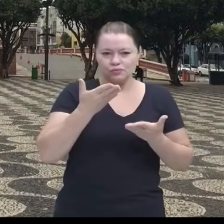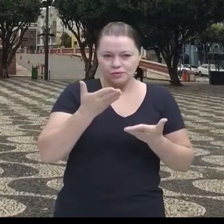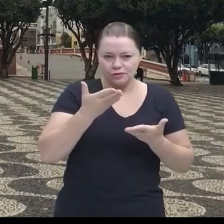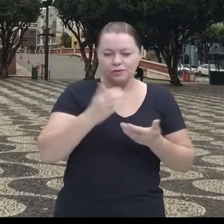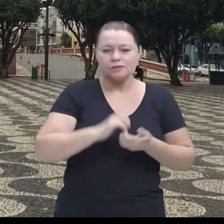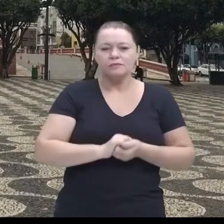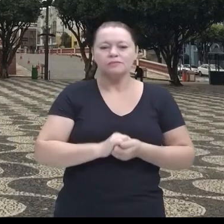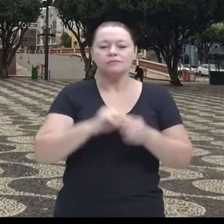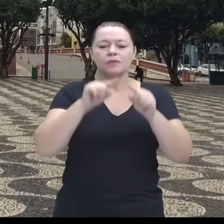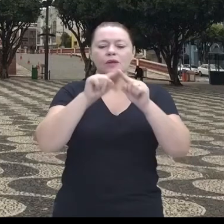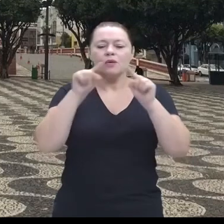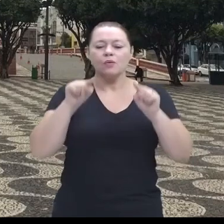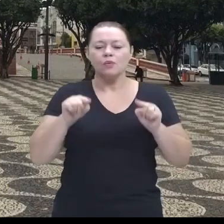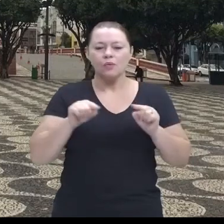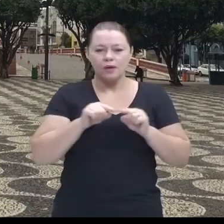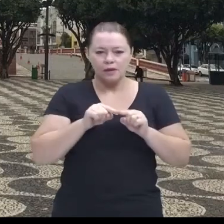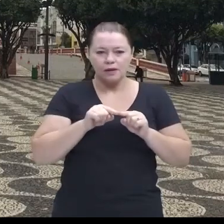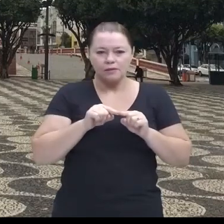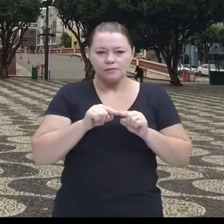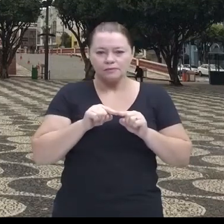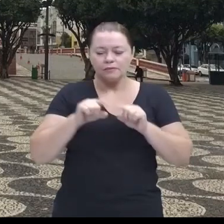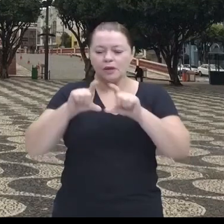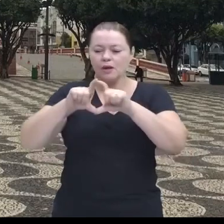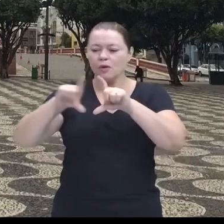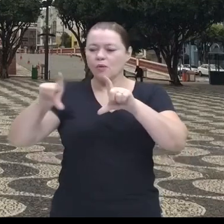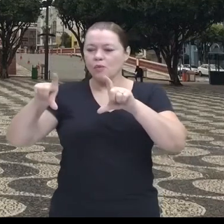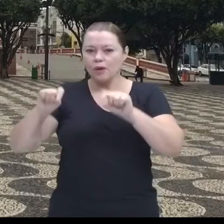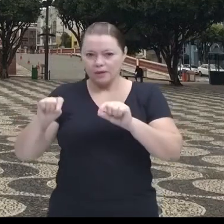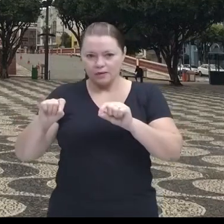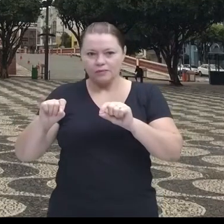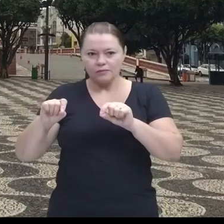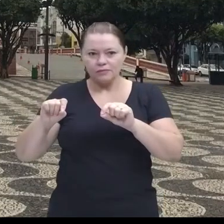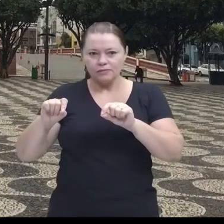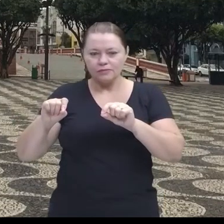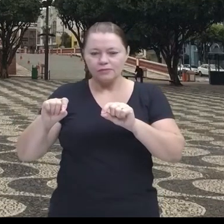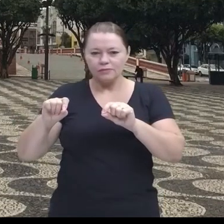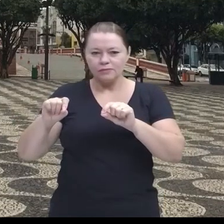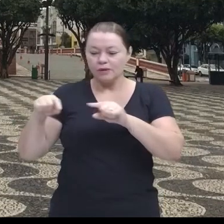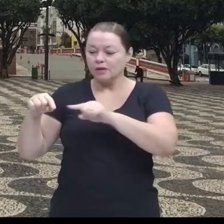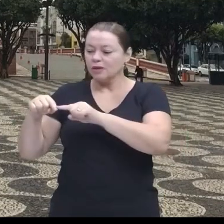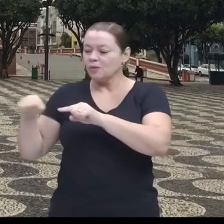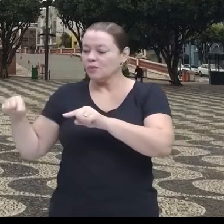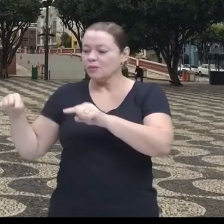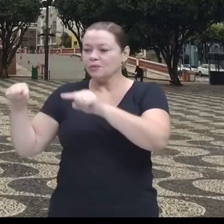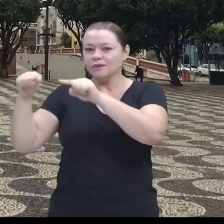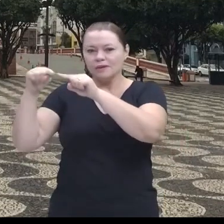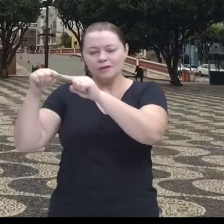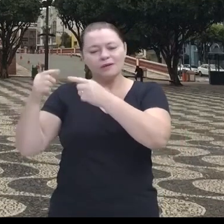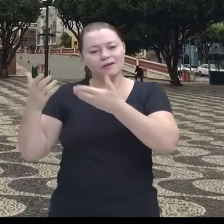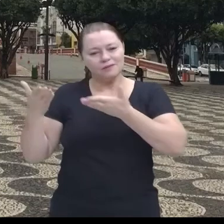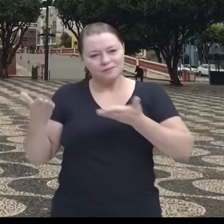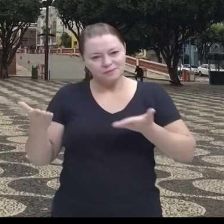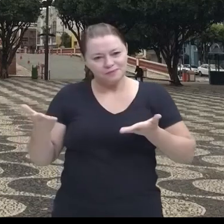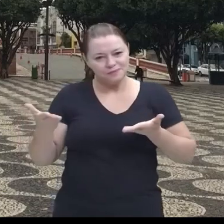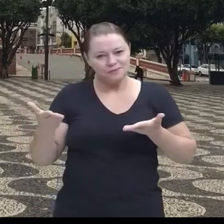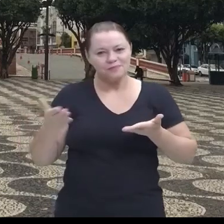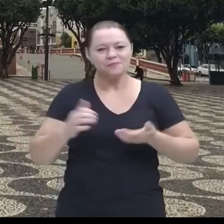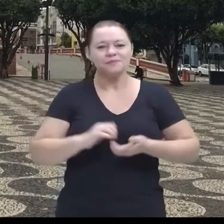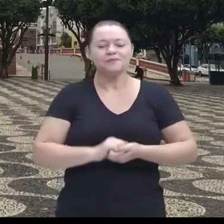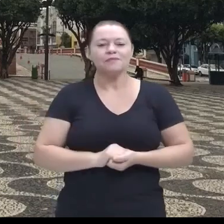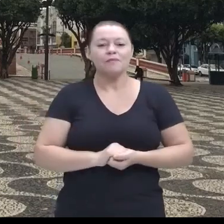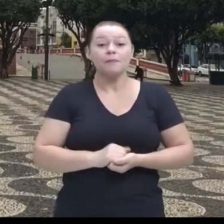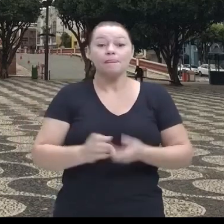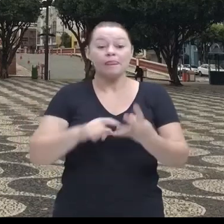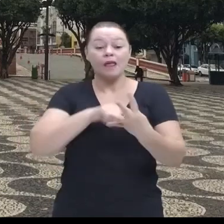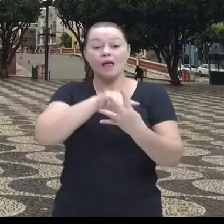o quadrado, o retângulo e o triângulo.